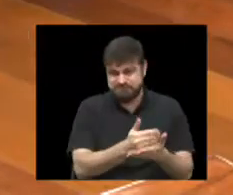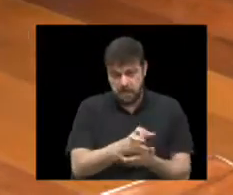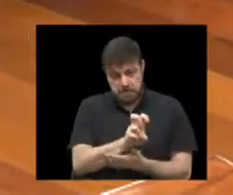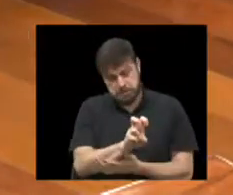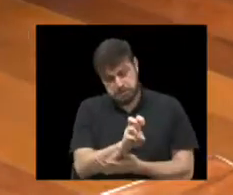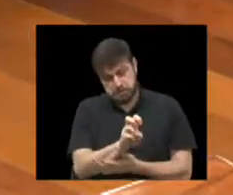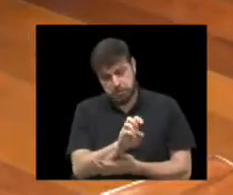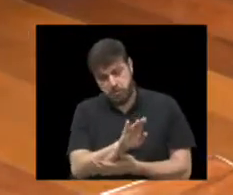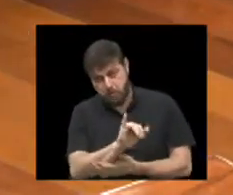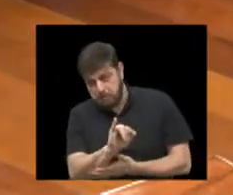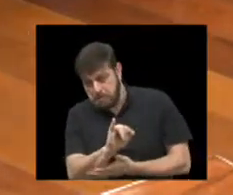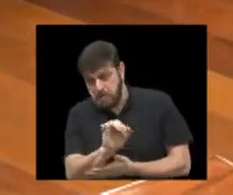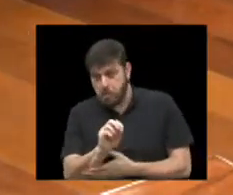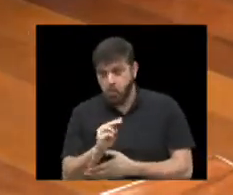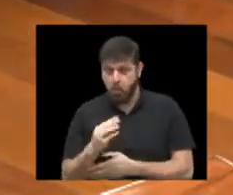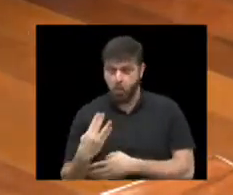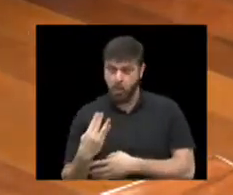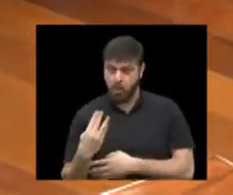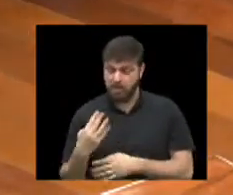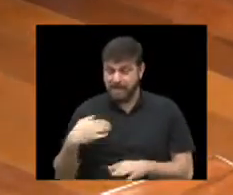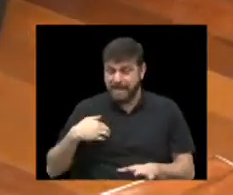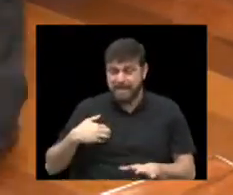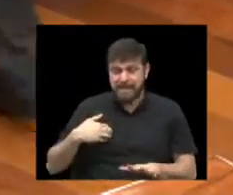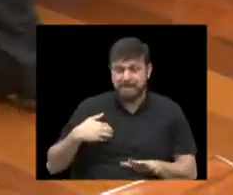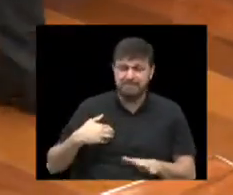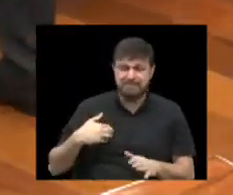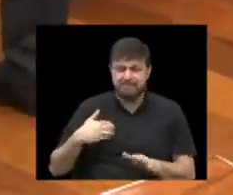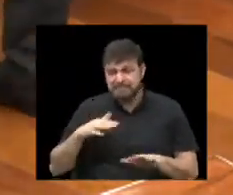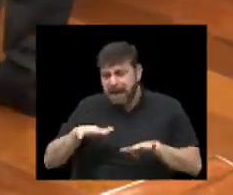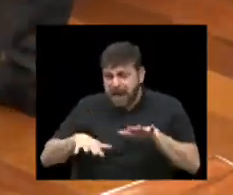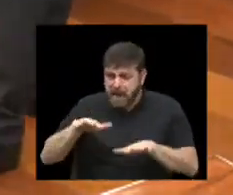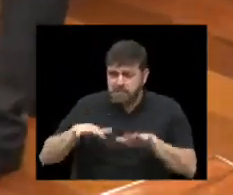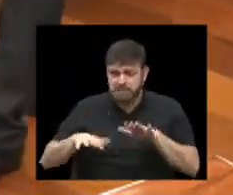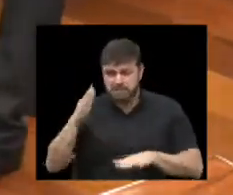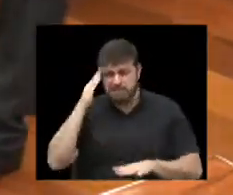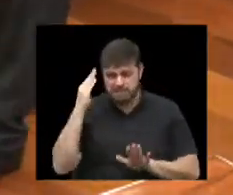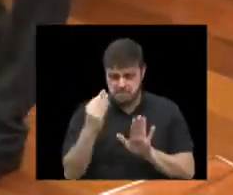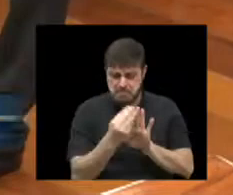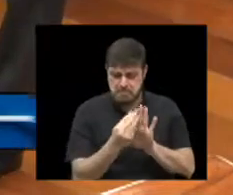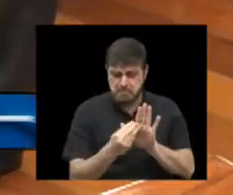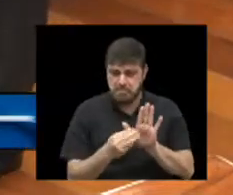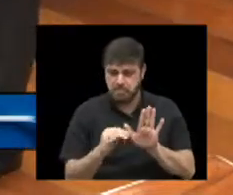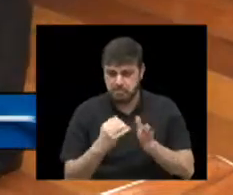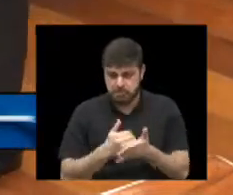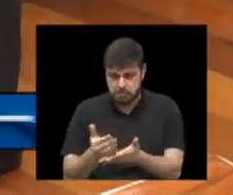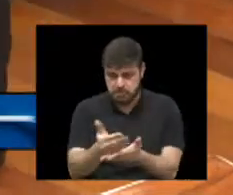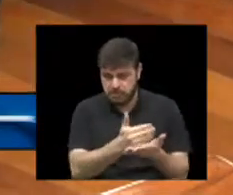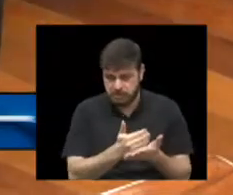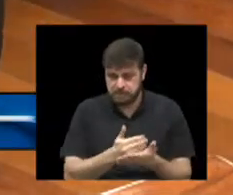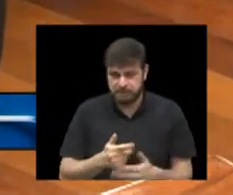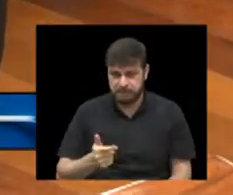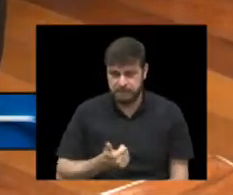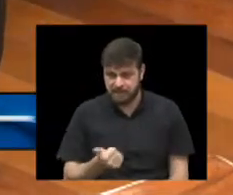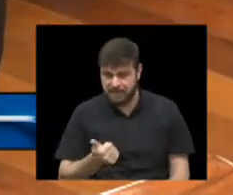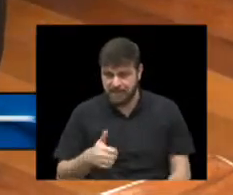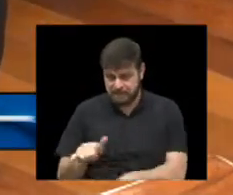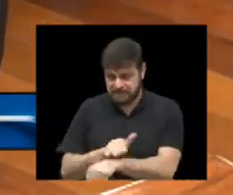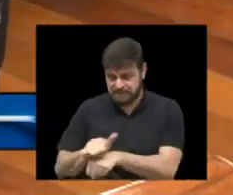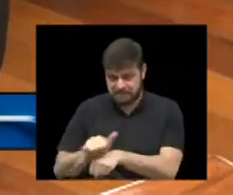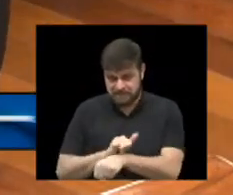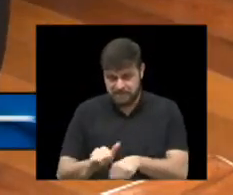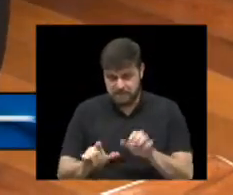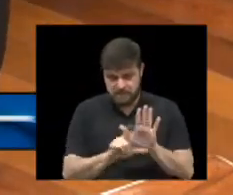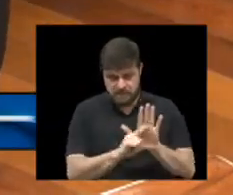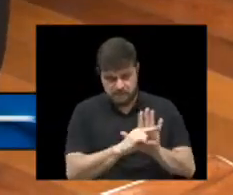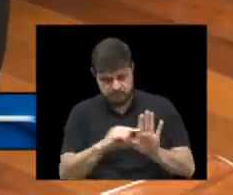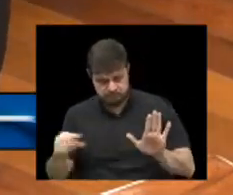4 bilhões e meio, pouco importa, é uma previsão. Uma das coisas que ela colocou, tenta colocar como emenda dentro da LDO,